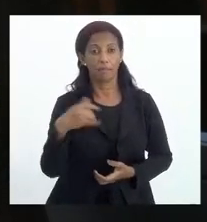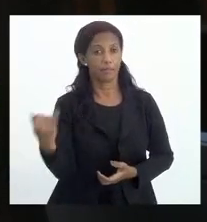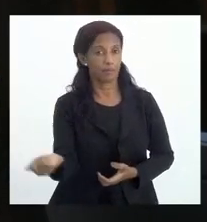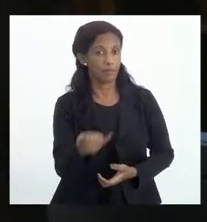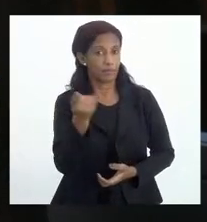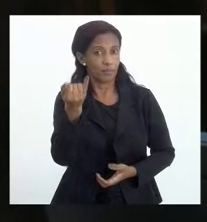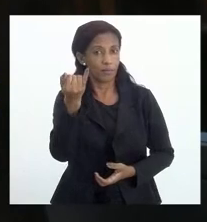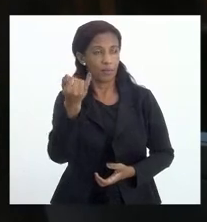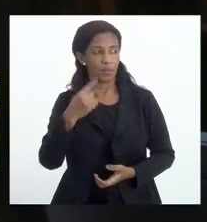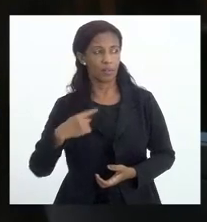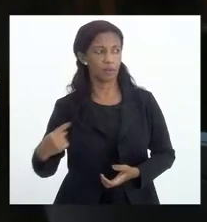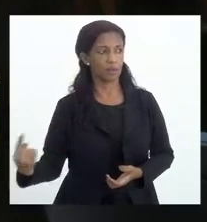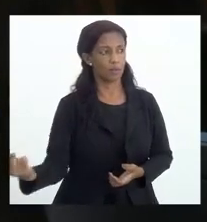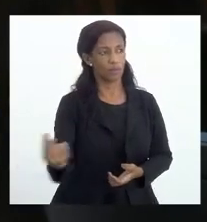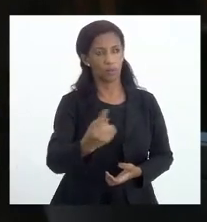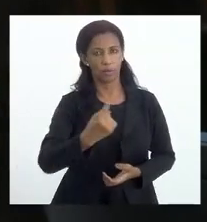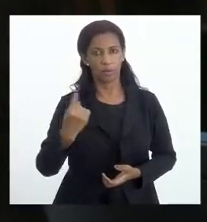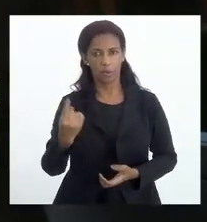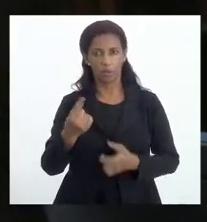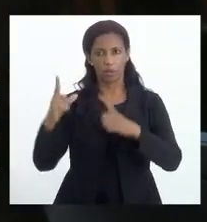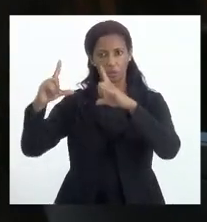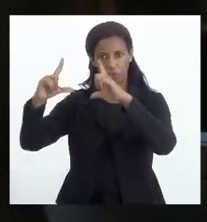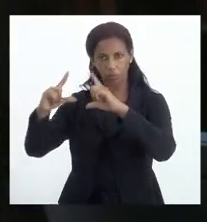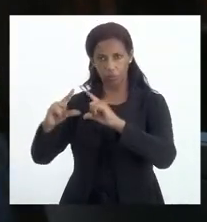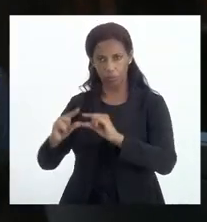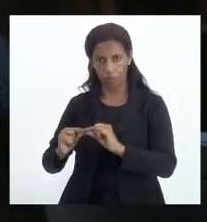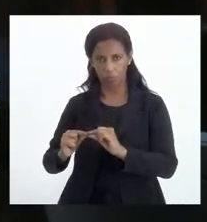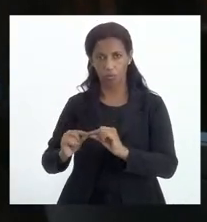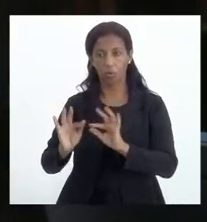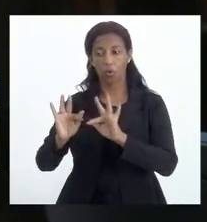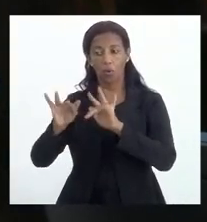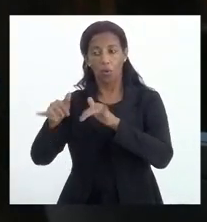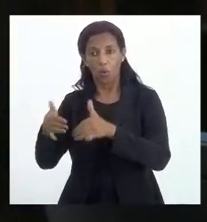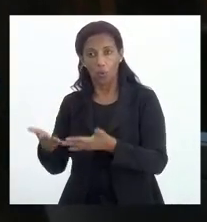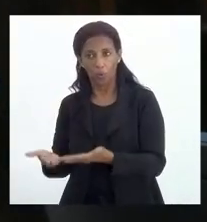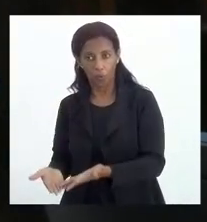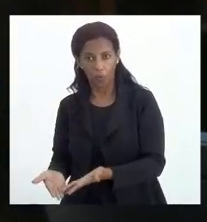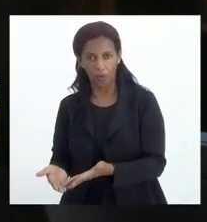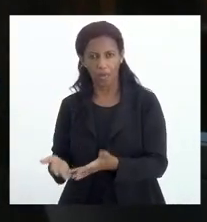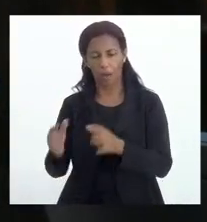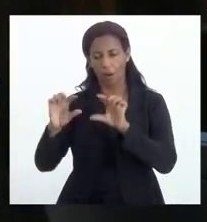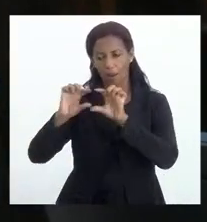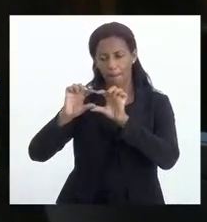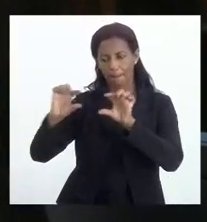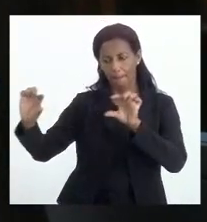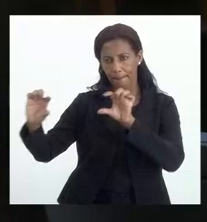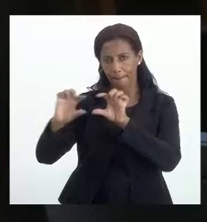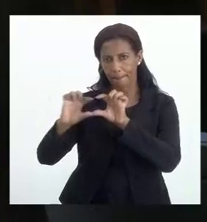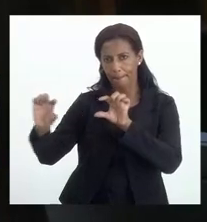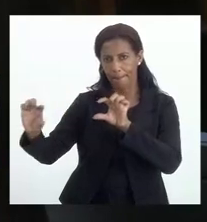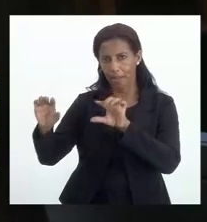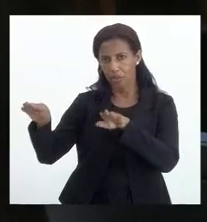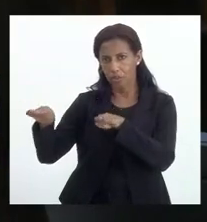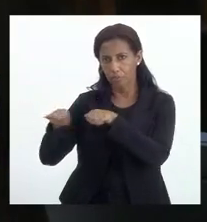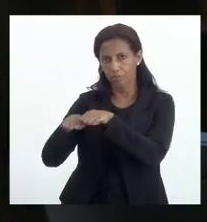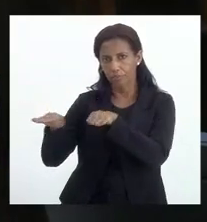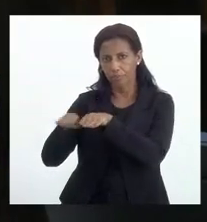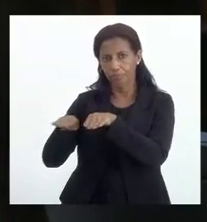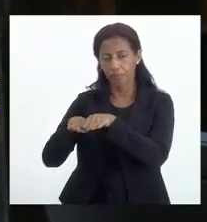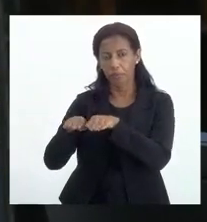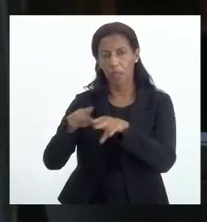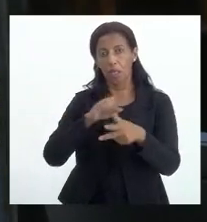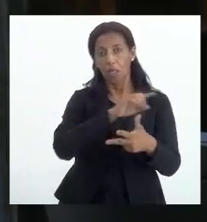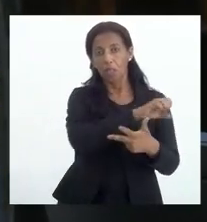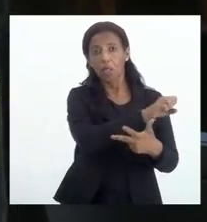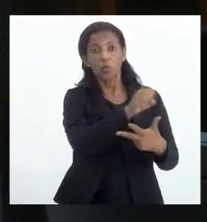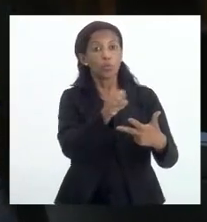que o que nós diminuímos, ao final, era aquela margem que os senhores, os poderes, de